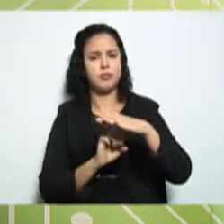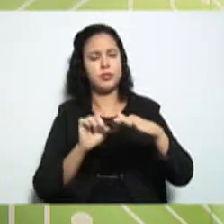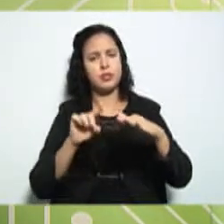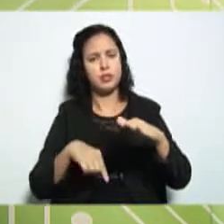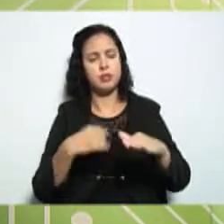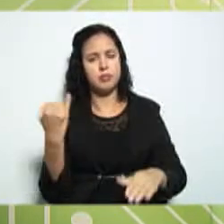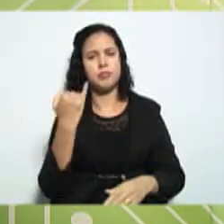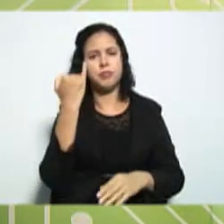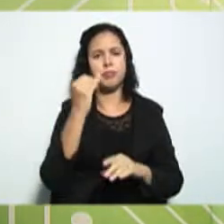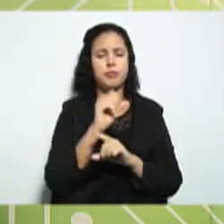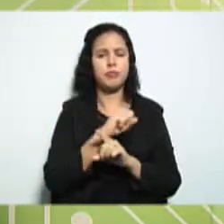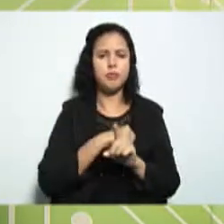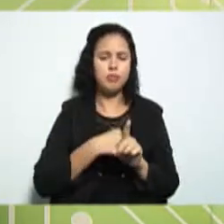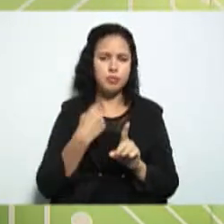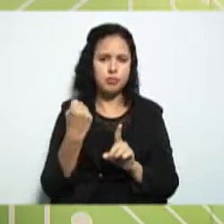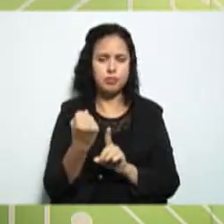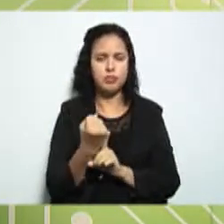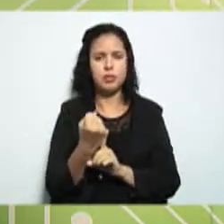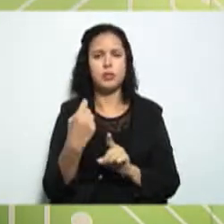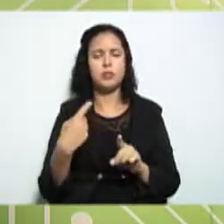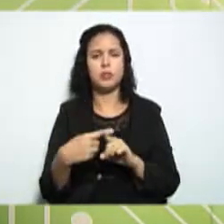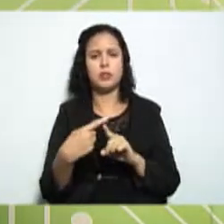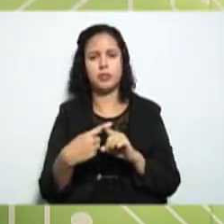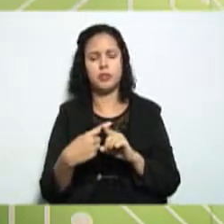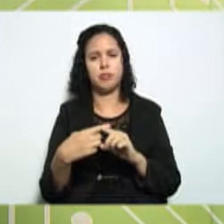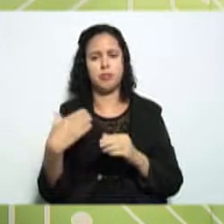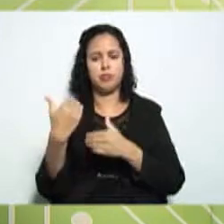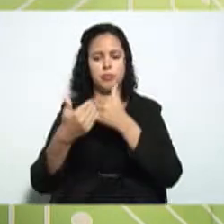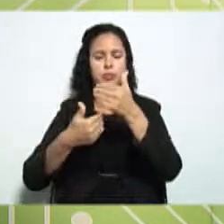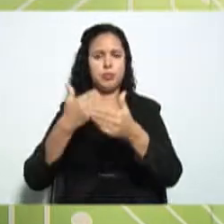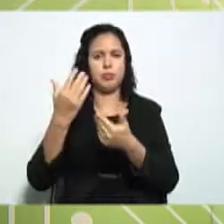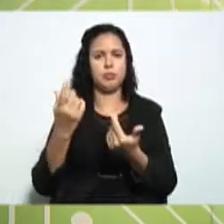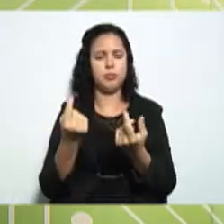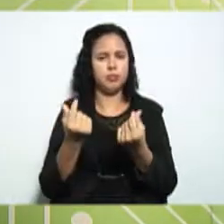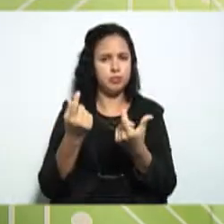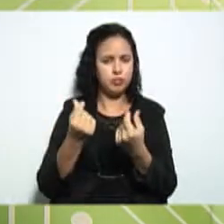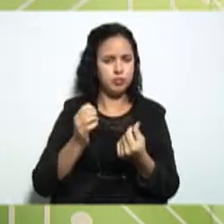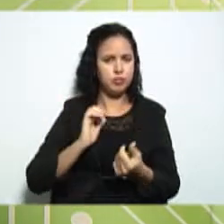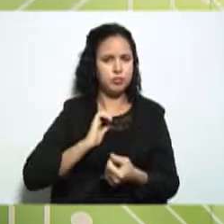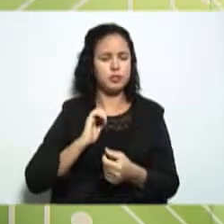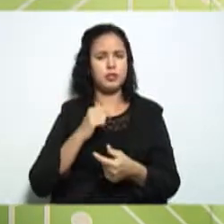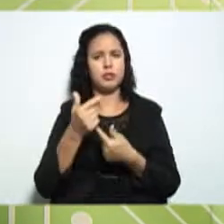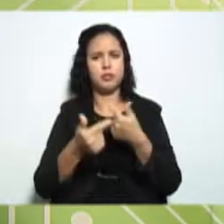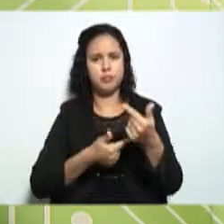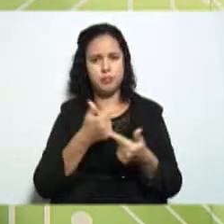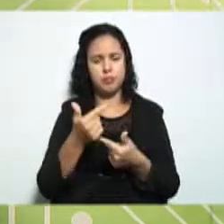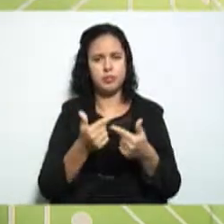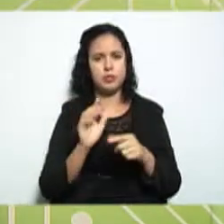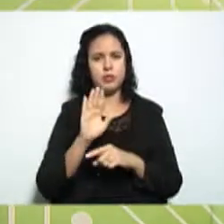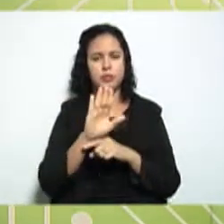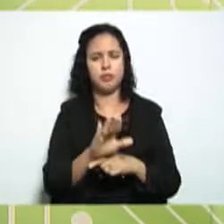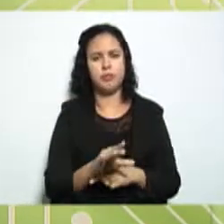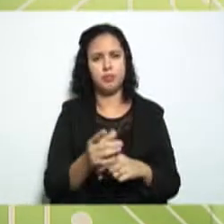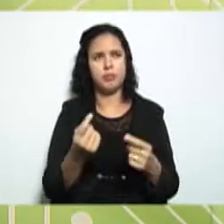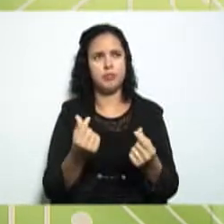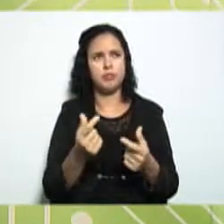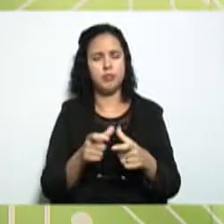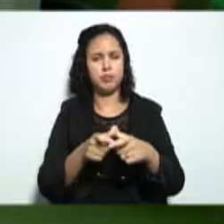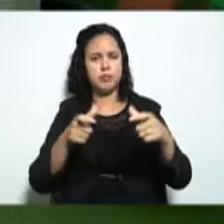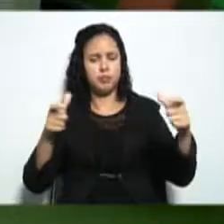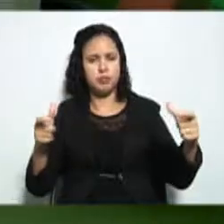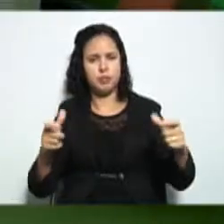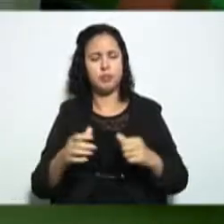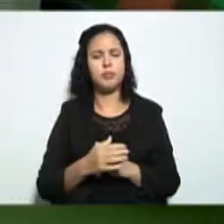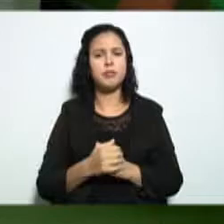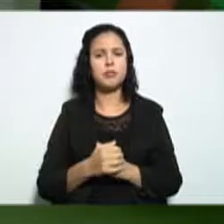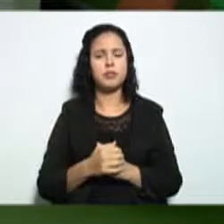nossa sociedade. As empresas geram riquezas, geram empregos e fazem com que a nossa economia cresça. É um ramo muito importante, né,